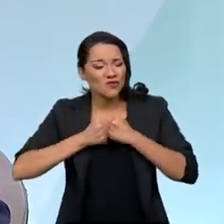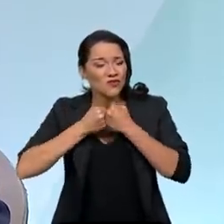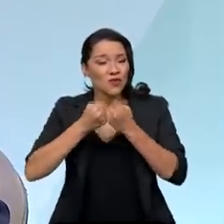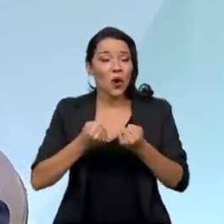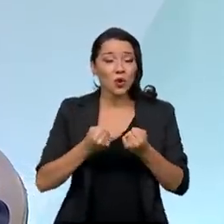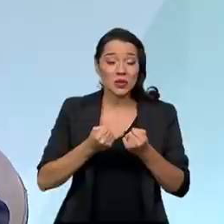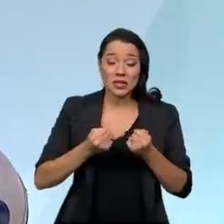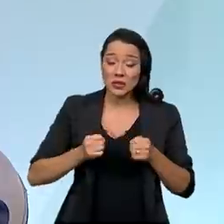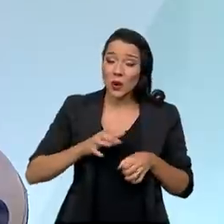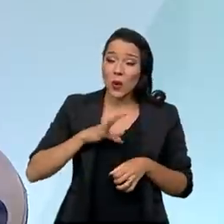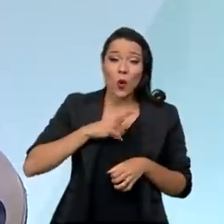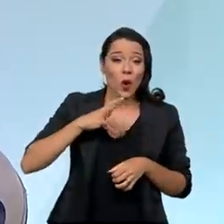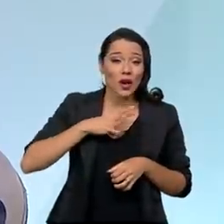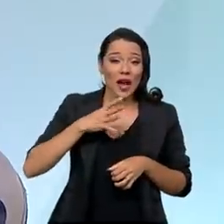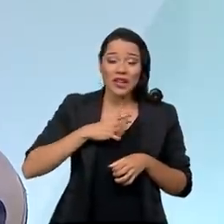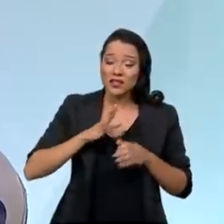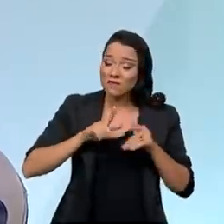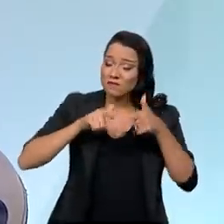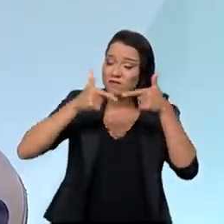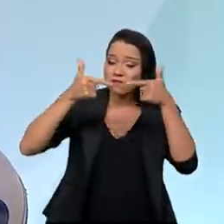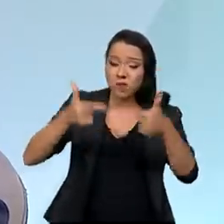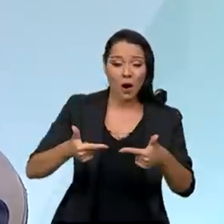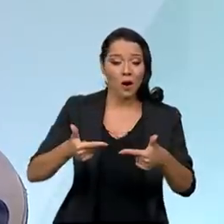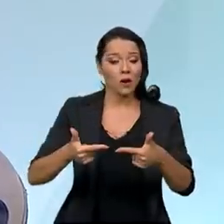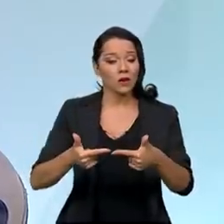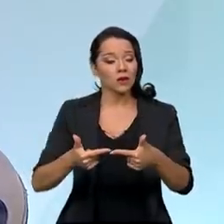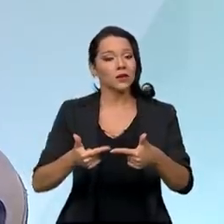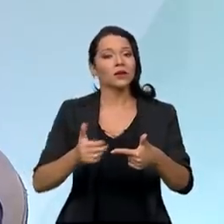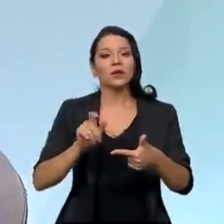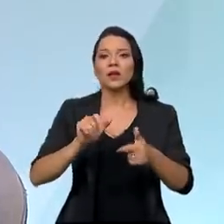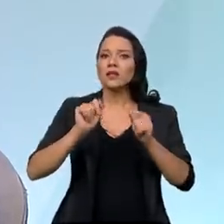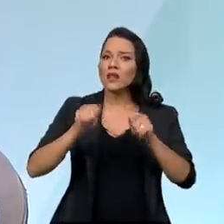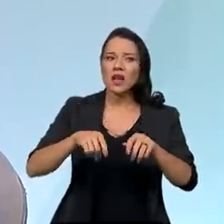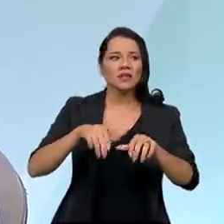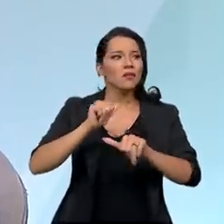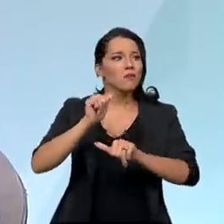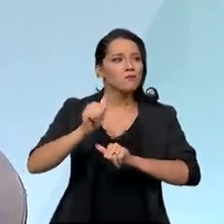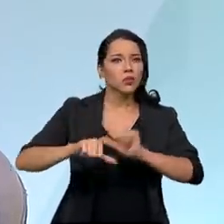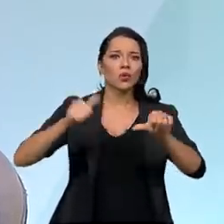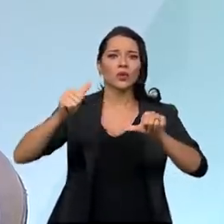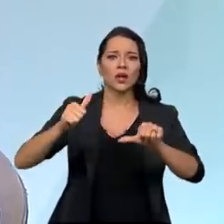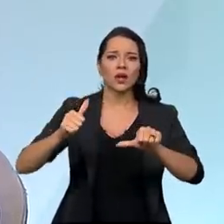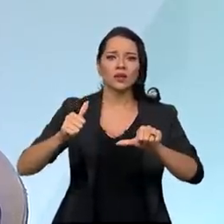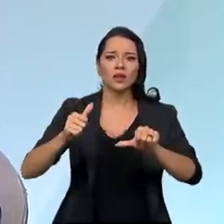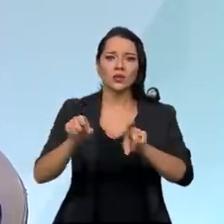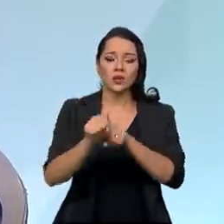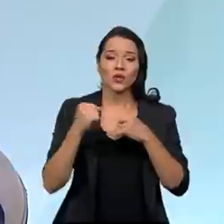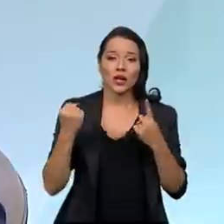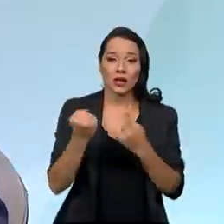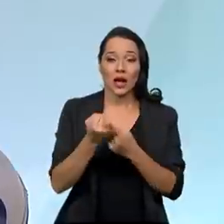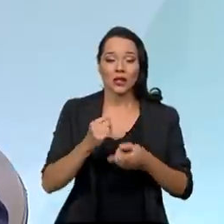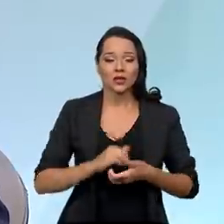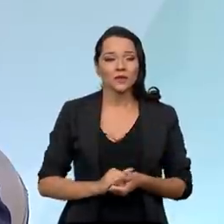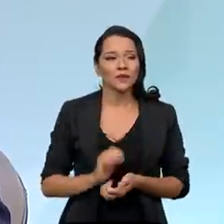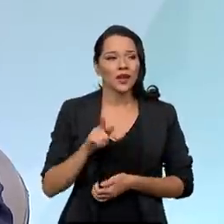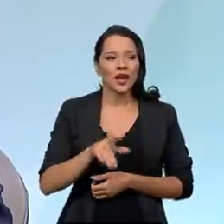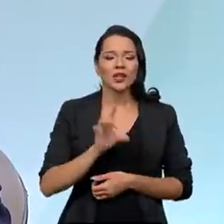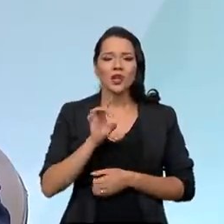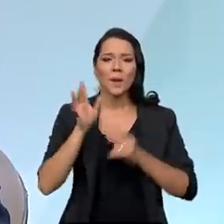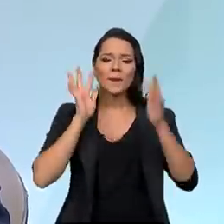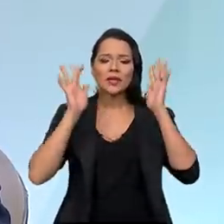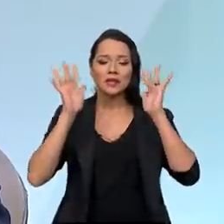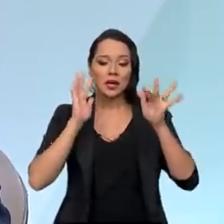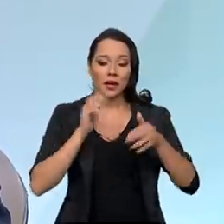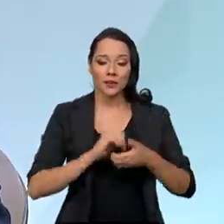um engajamento com a ponta que pode fazer diferença na nossa sociedade. É só nós